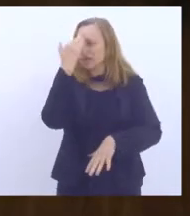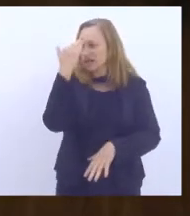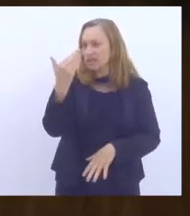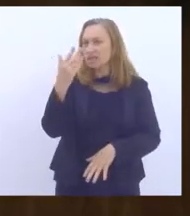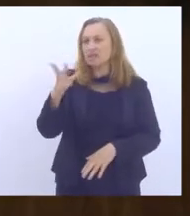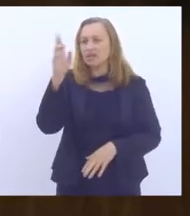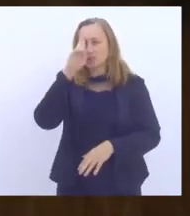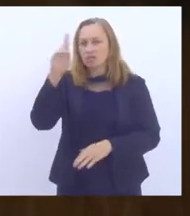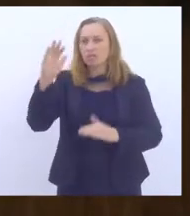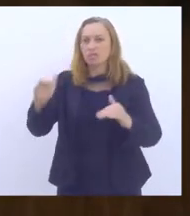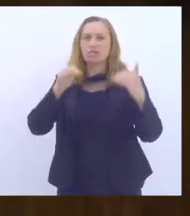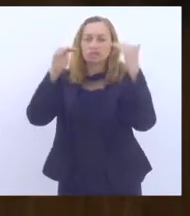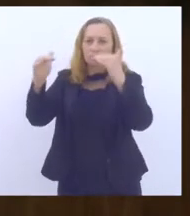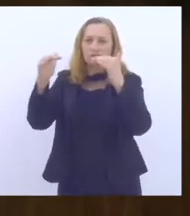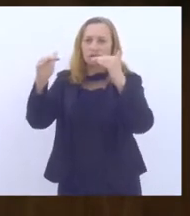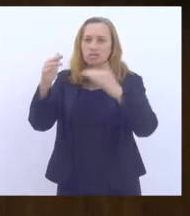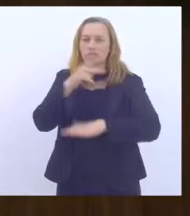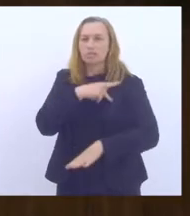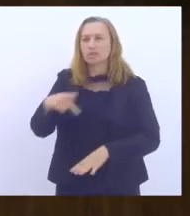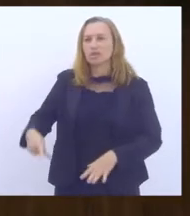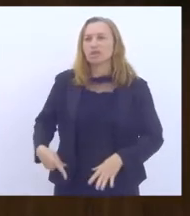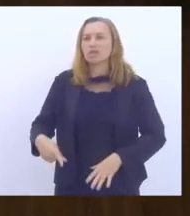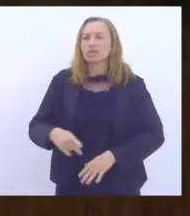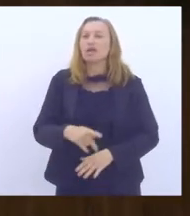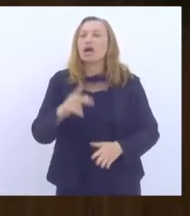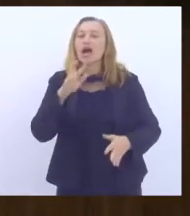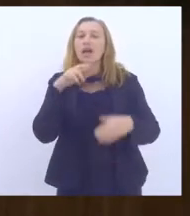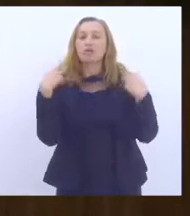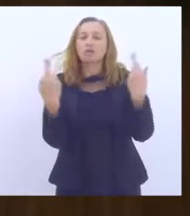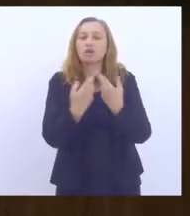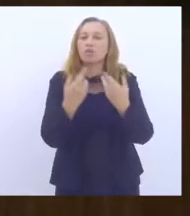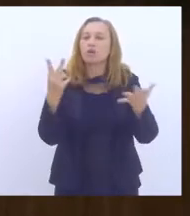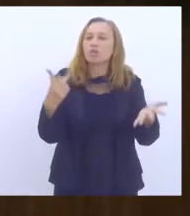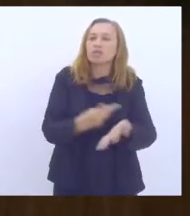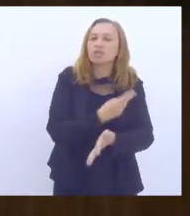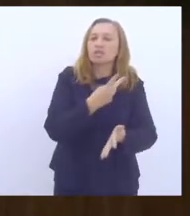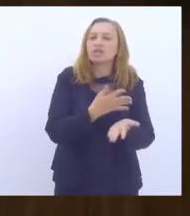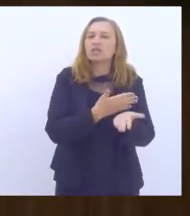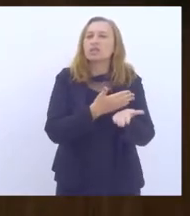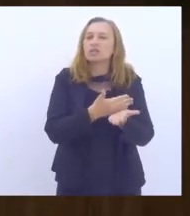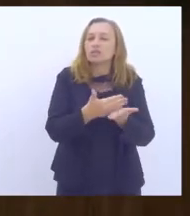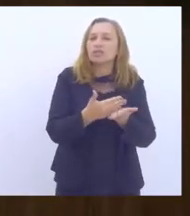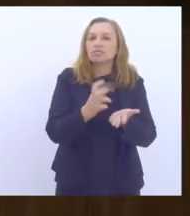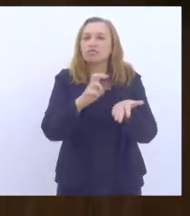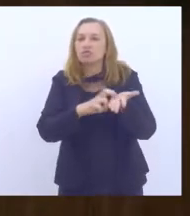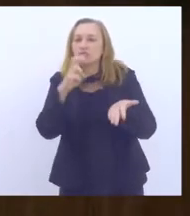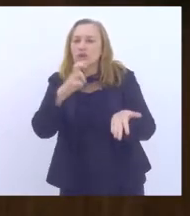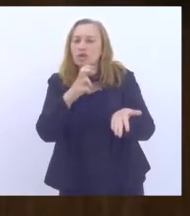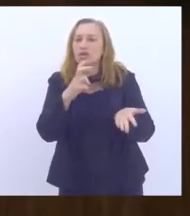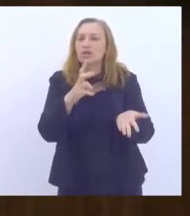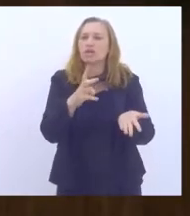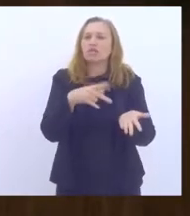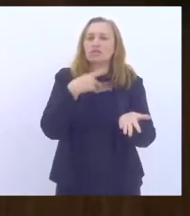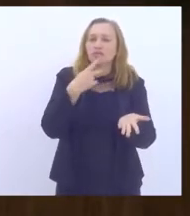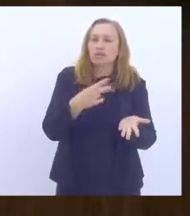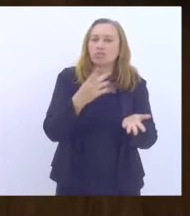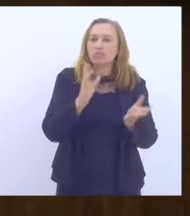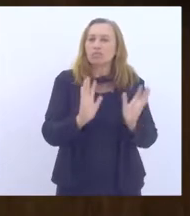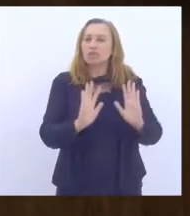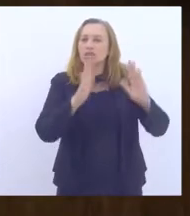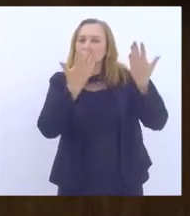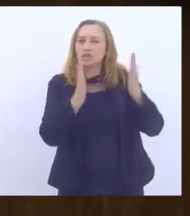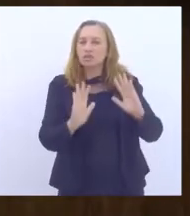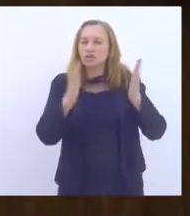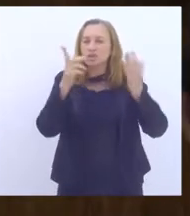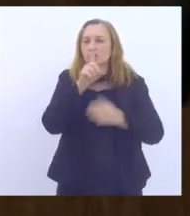agradecer a vossa excelência A reunião que aconteceu no início dessa manhã que tratou das comemorações